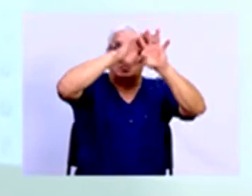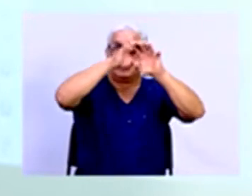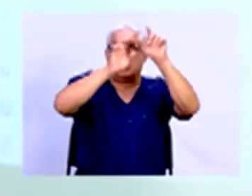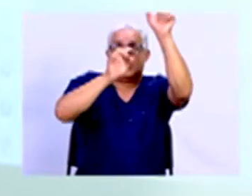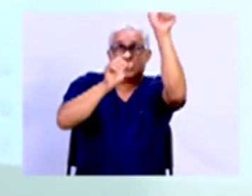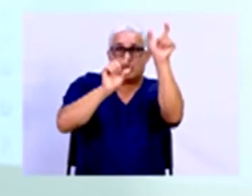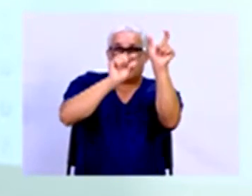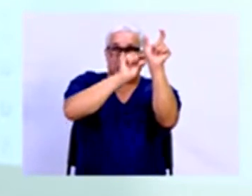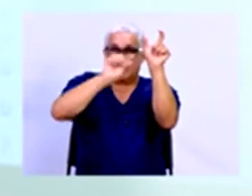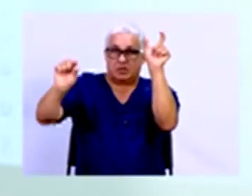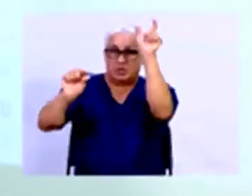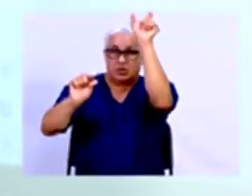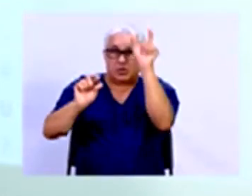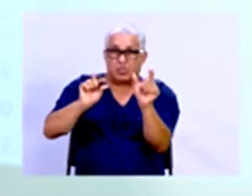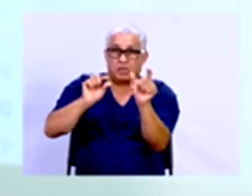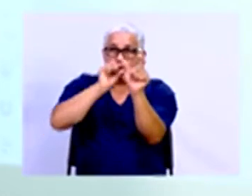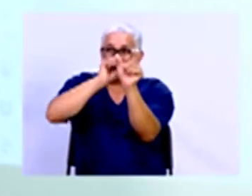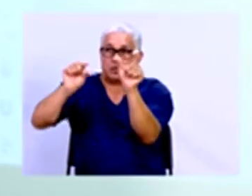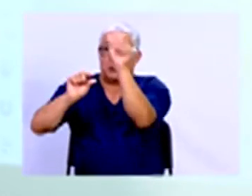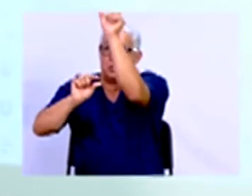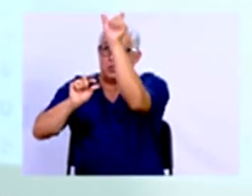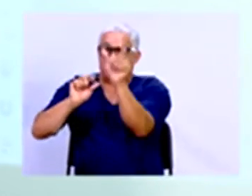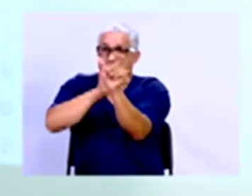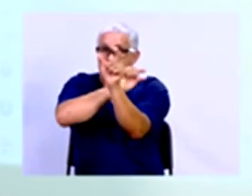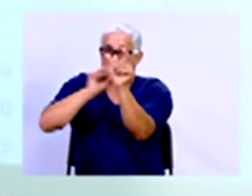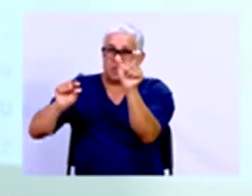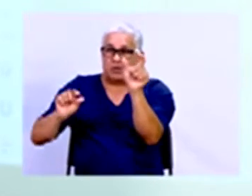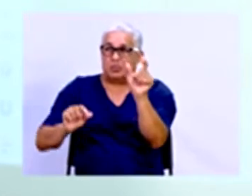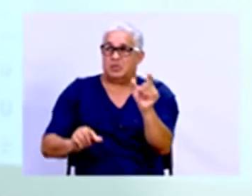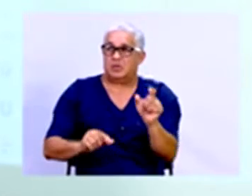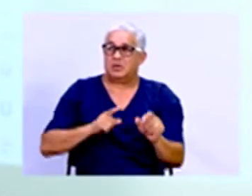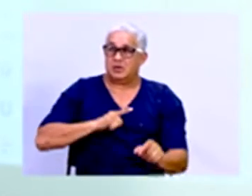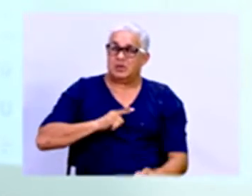matrizes a gente trabalha. Né? É muito comum, assim, no uso